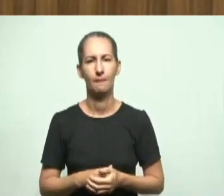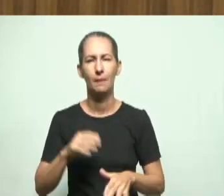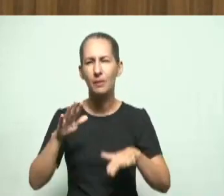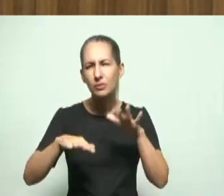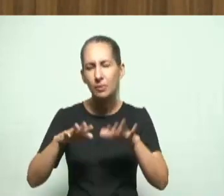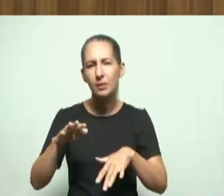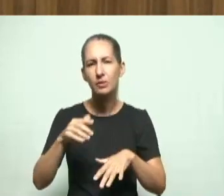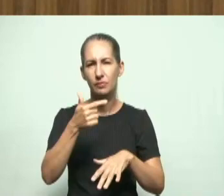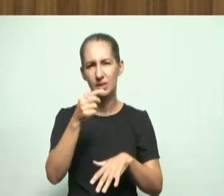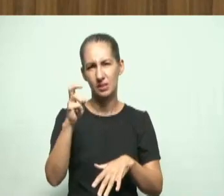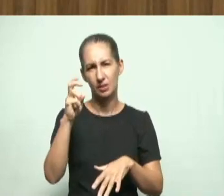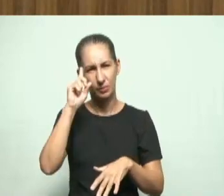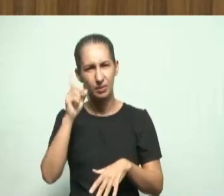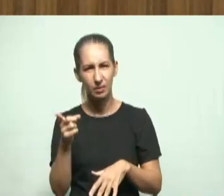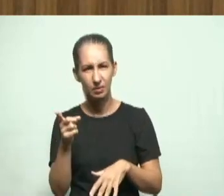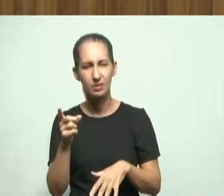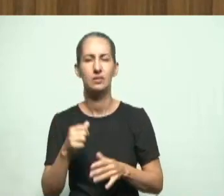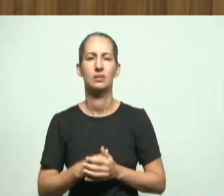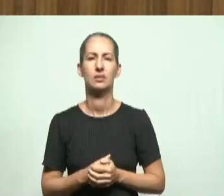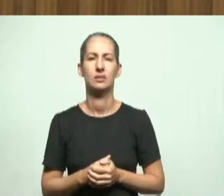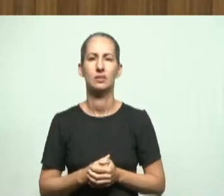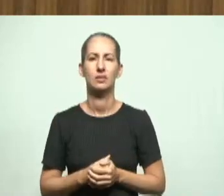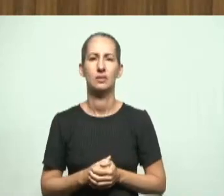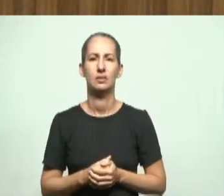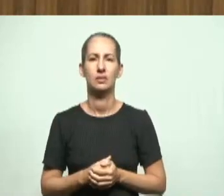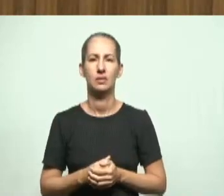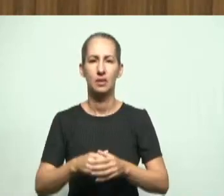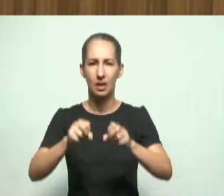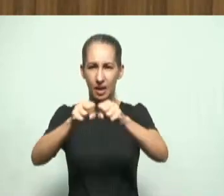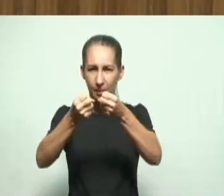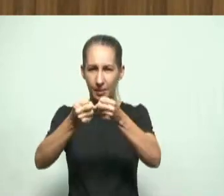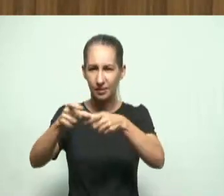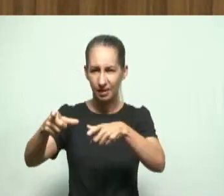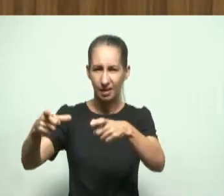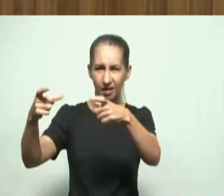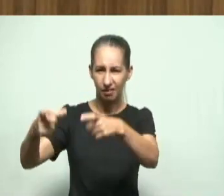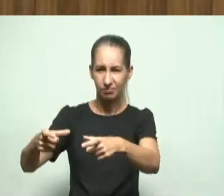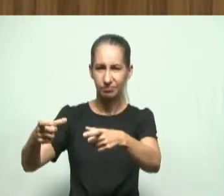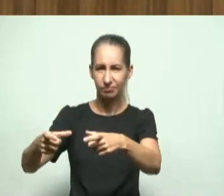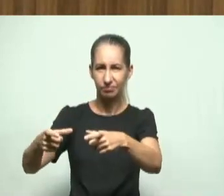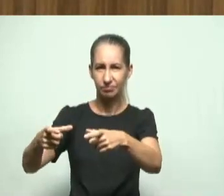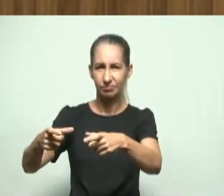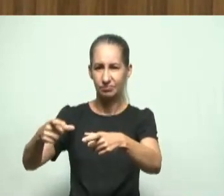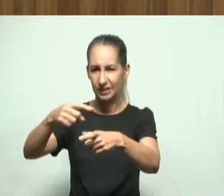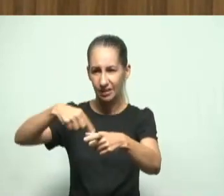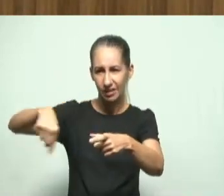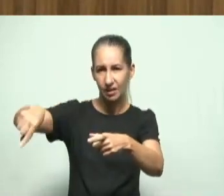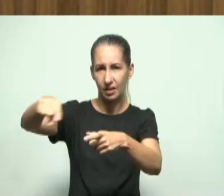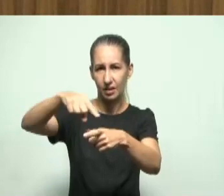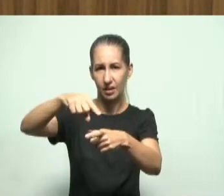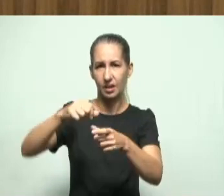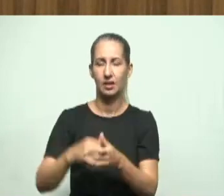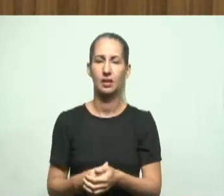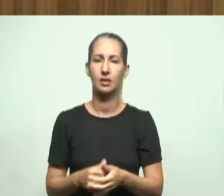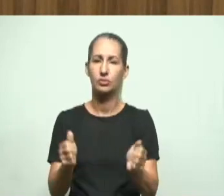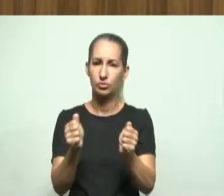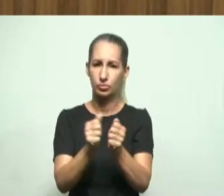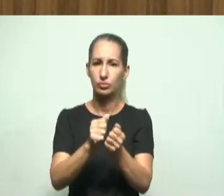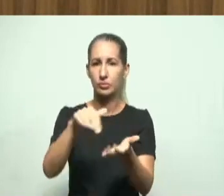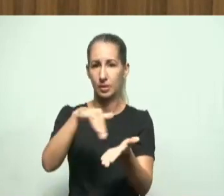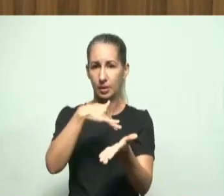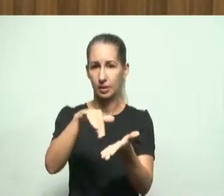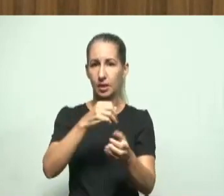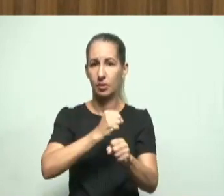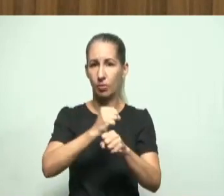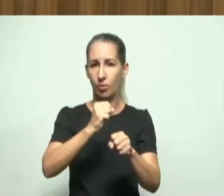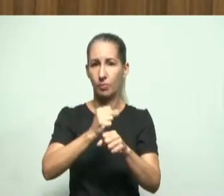uns 25 dias que, inclusive, após essas crateras já estar lá, estive com o secretário de obras,